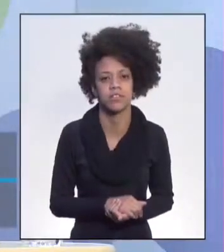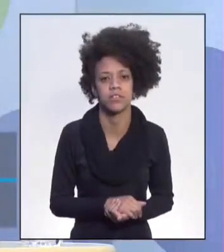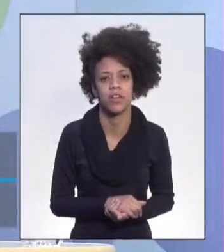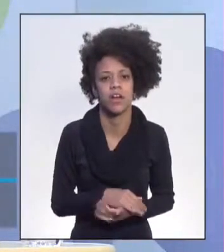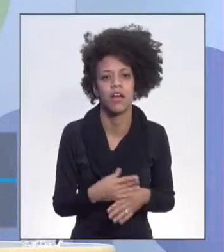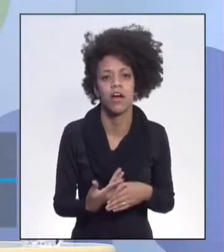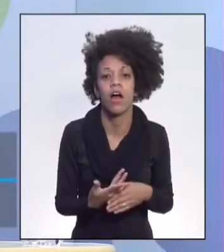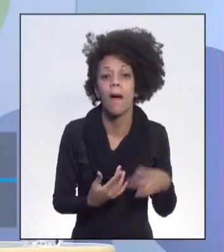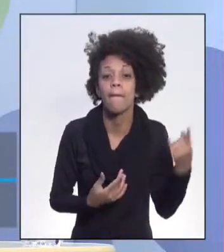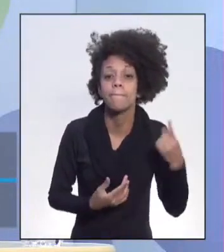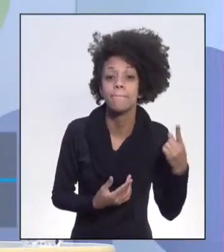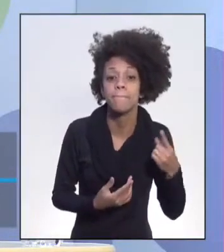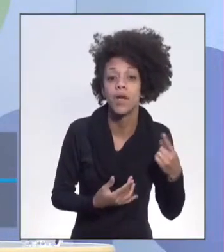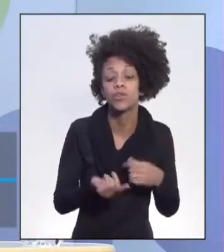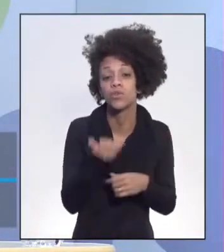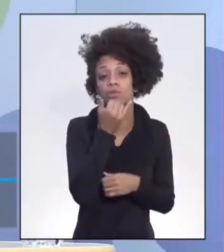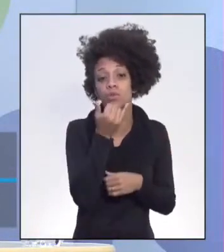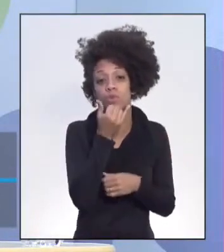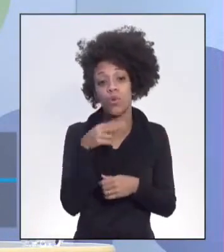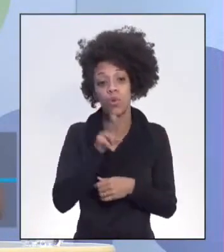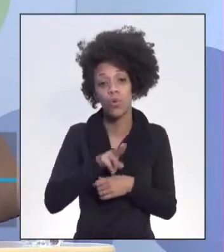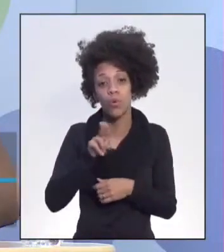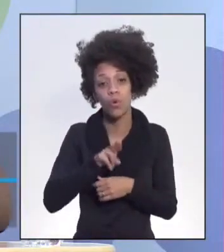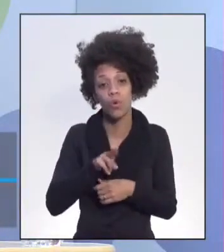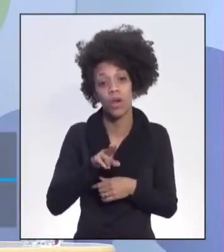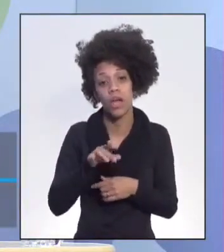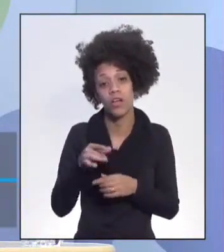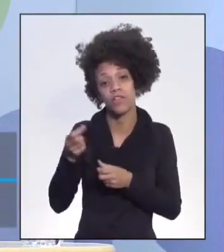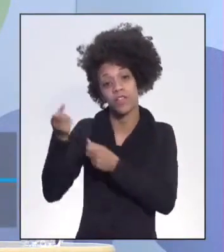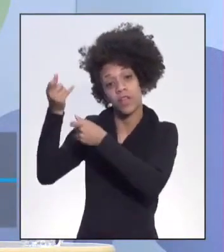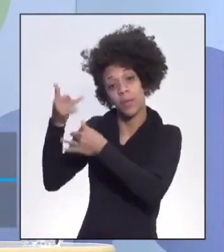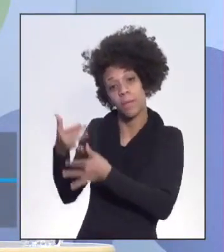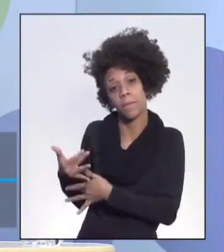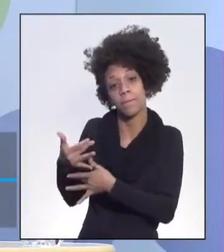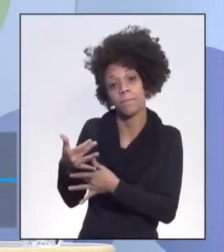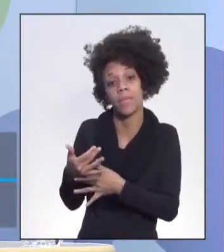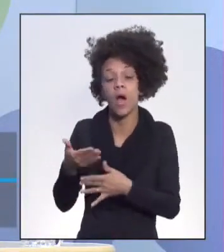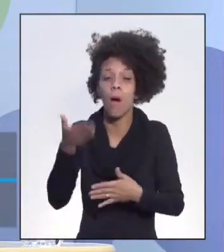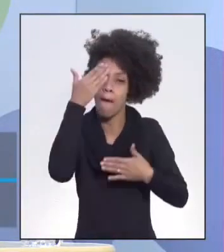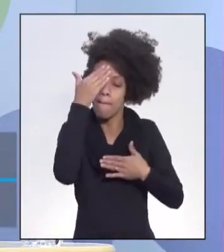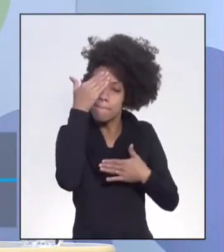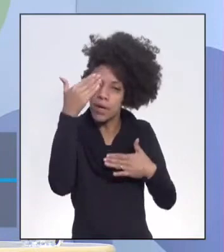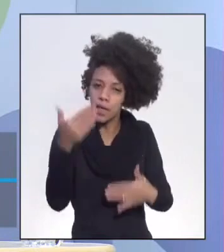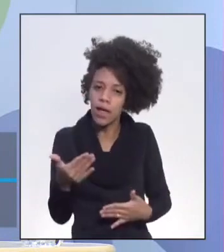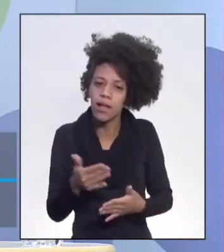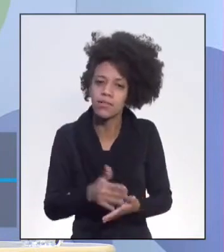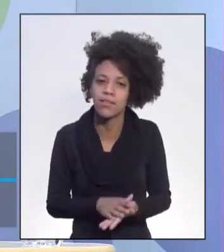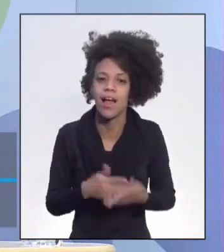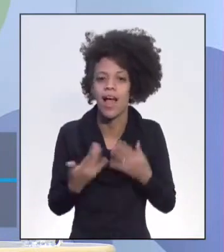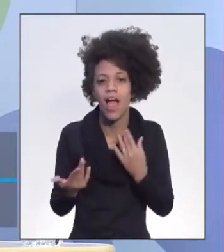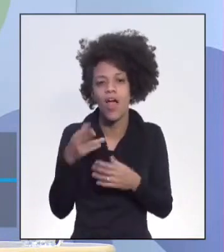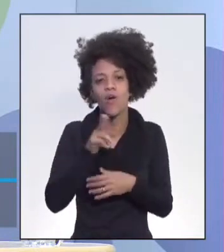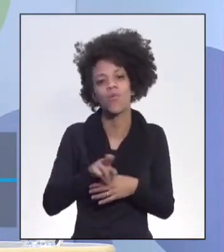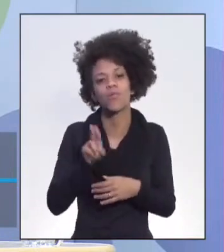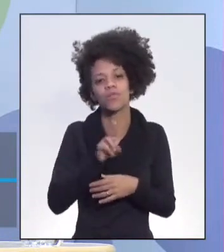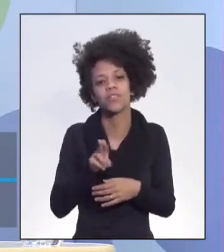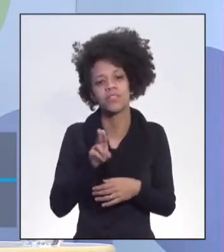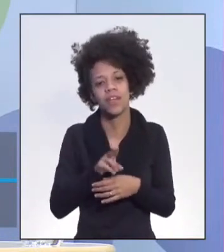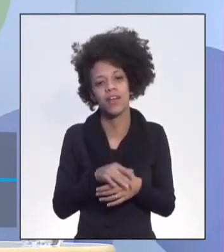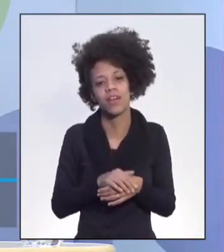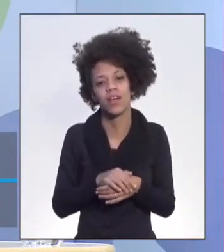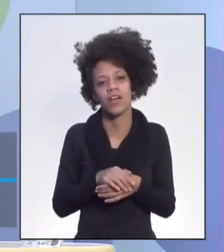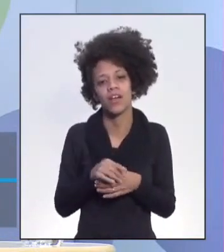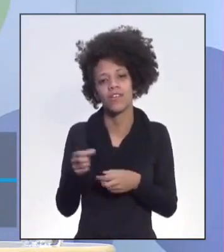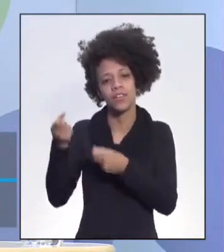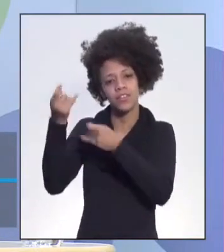coisas aqui. Primeiro, desculpa a utilização da palavra que vocês apontaram aqui. Muito obrigada. E eu acho que eu vou até usar, né, aqui que vocês